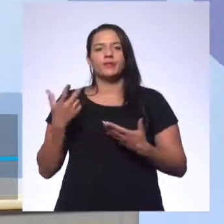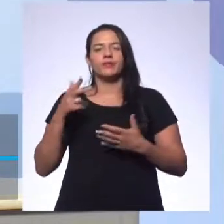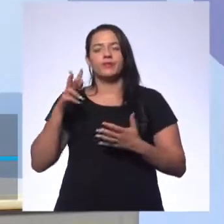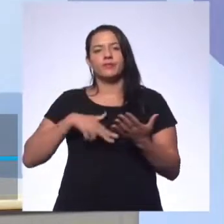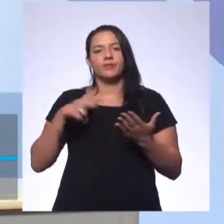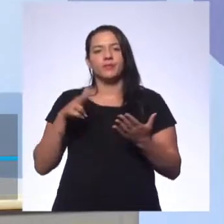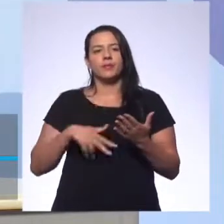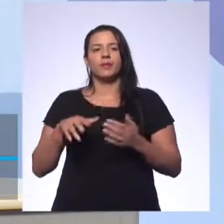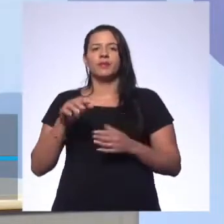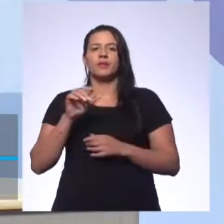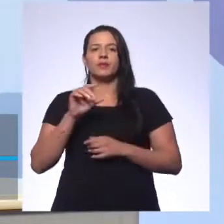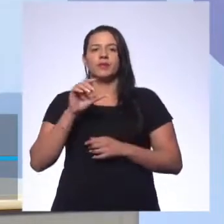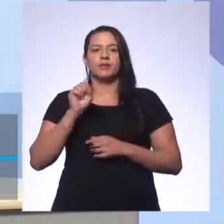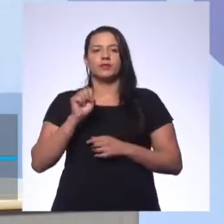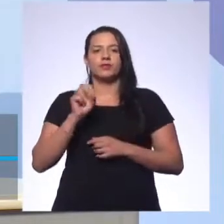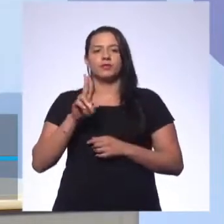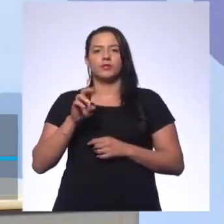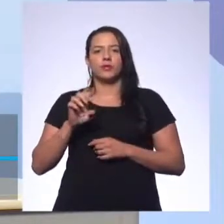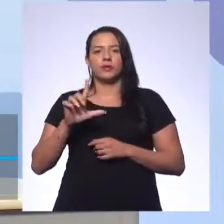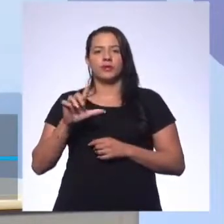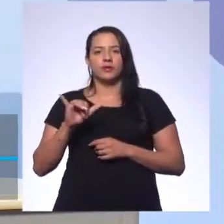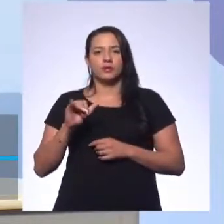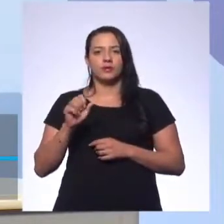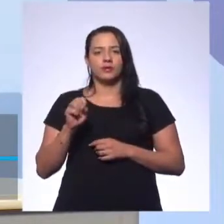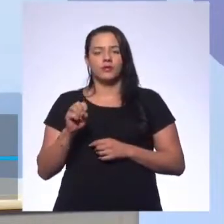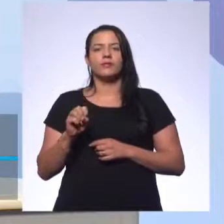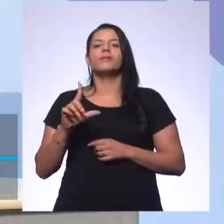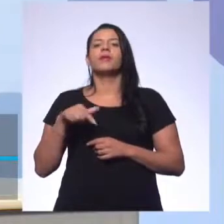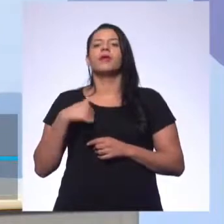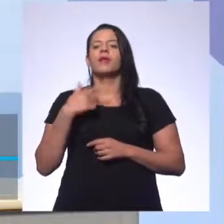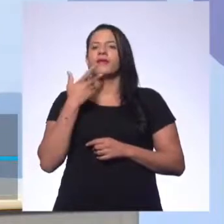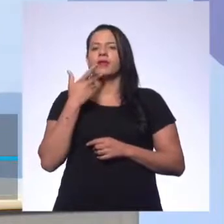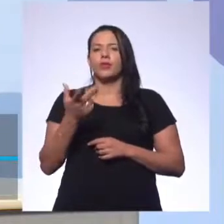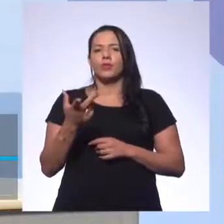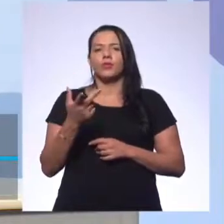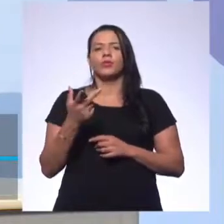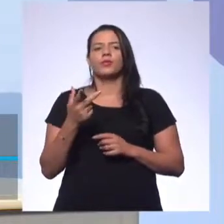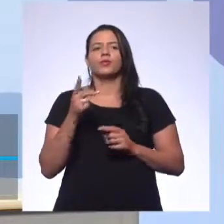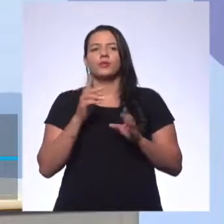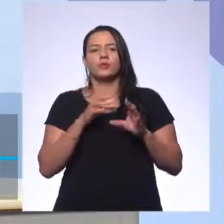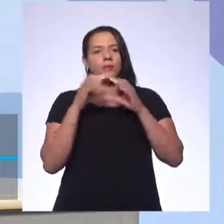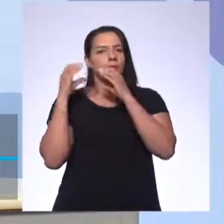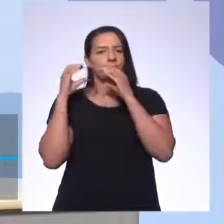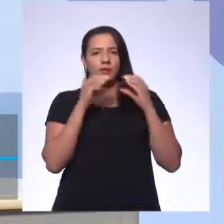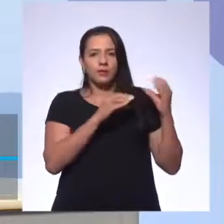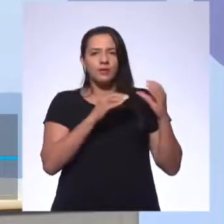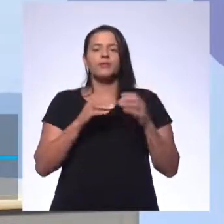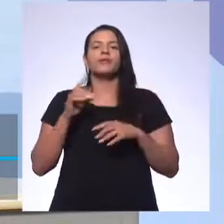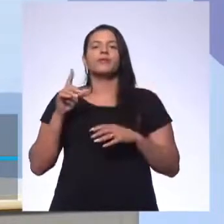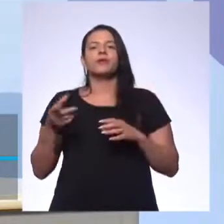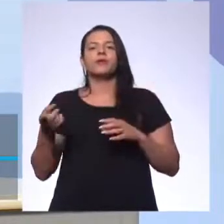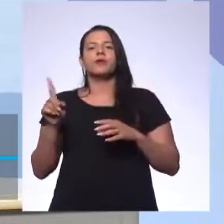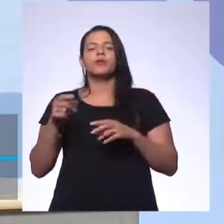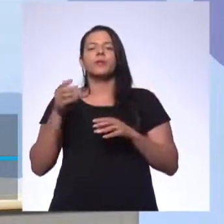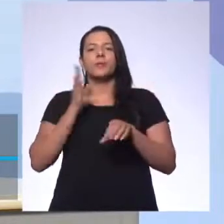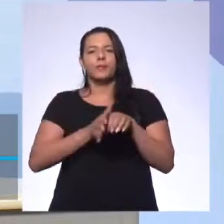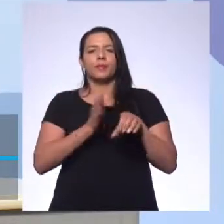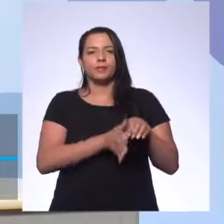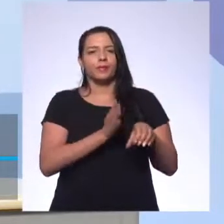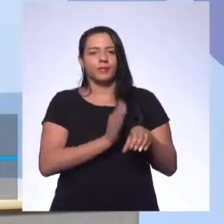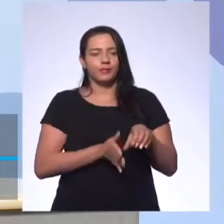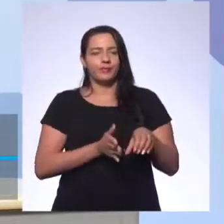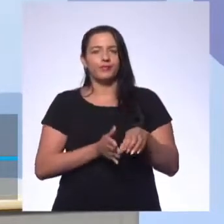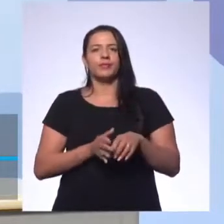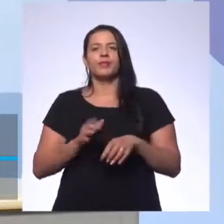professora Sueli falou que o melão e o pepino juntos pela cor interna e pela disposição da semente.